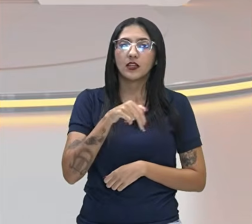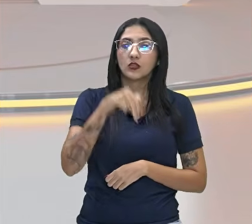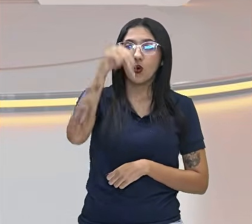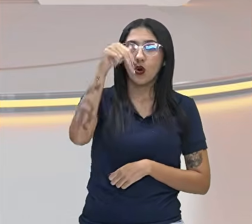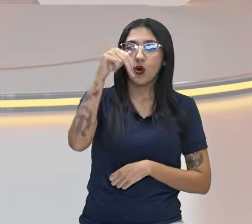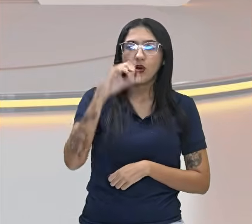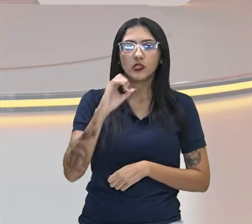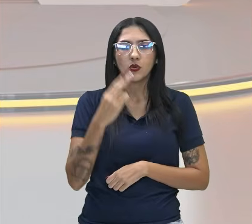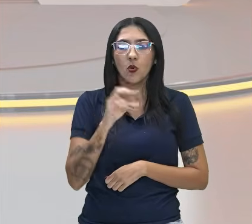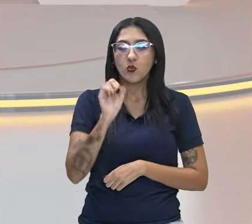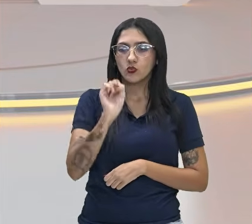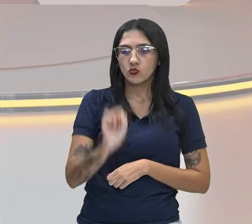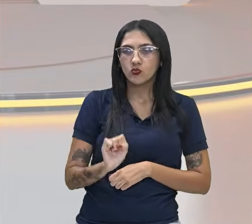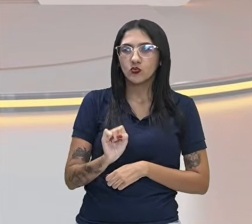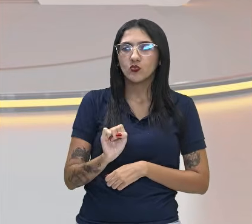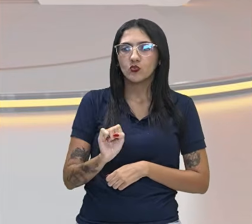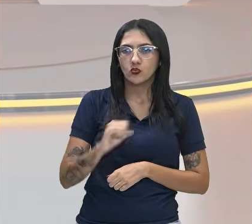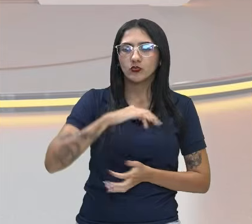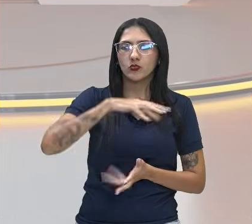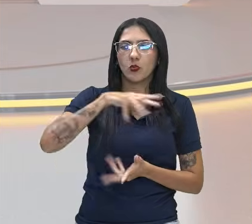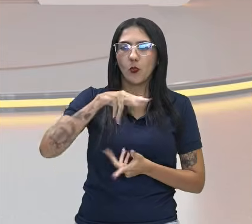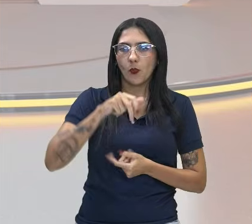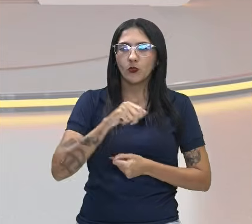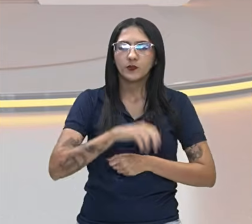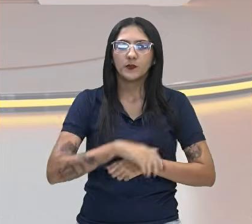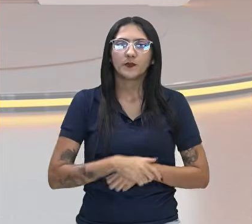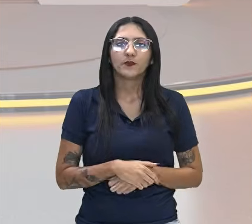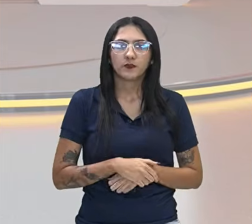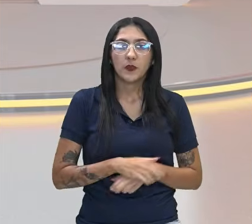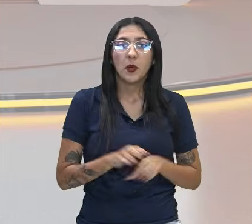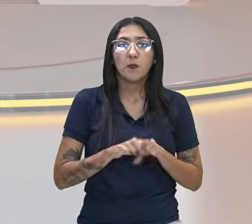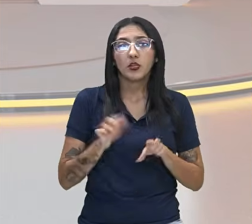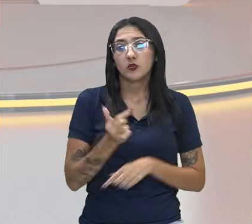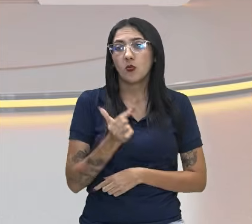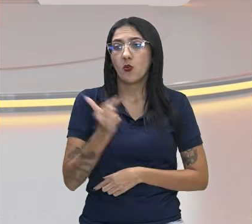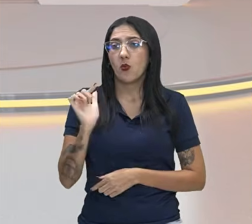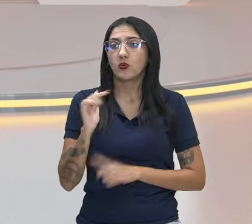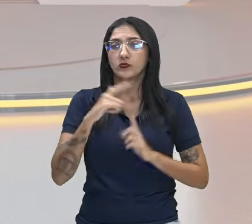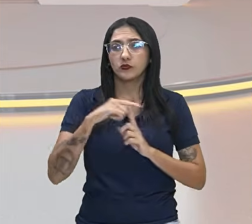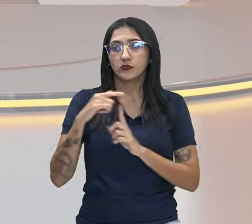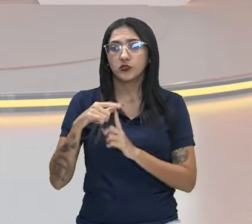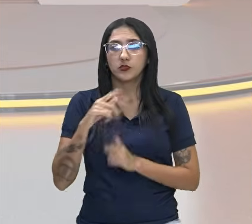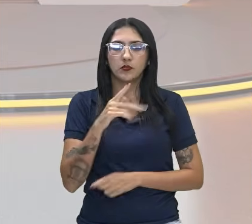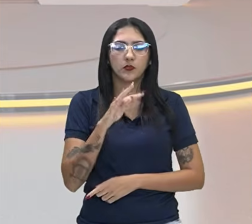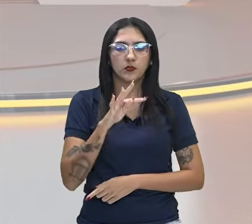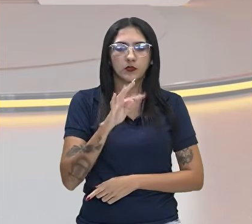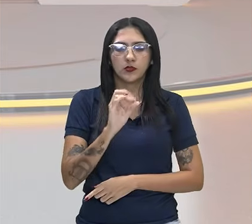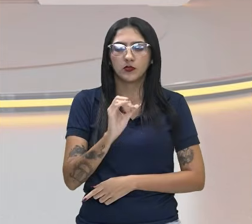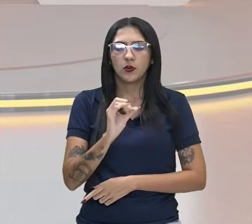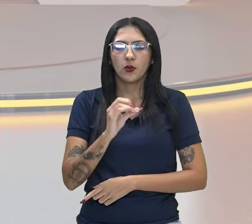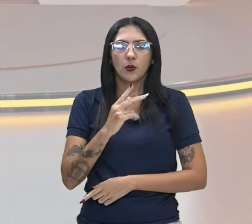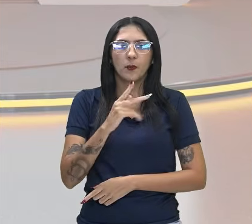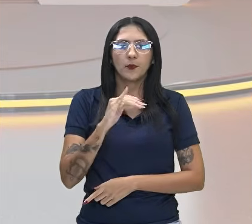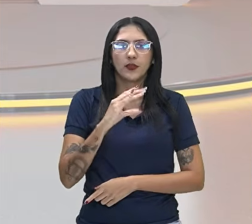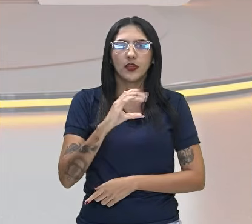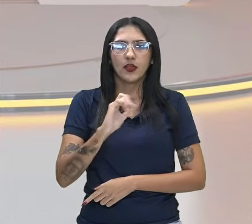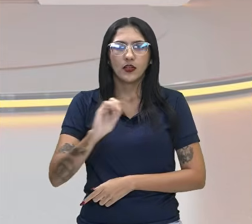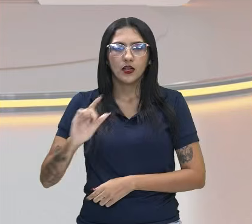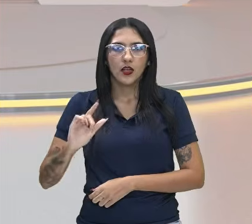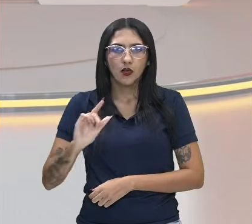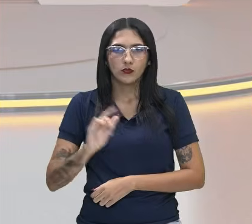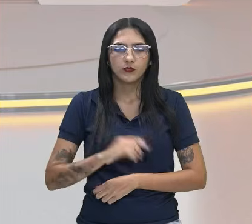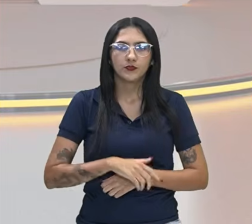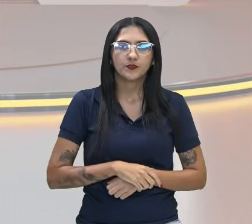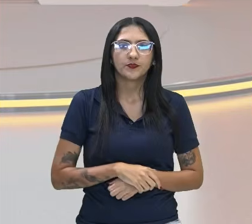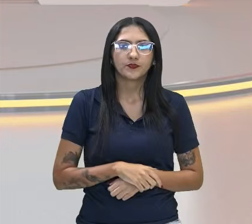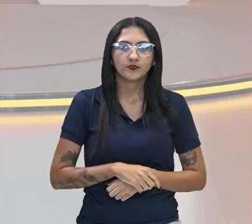sul do nosso planeta. Mas além dos polares, também teremos os tropicais, tá? Os tropicais, gente, nós iremos estudar aí